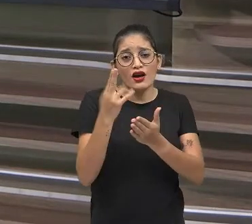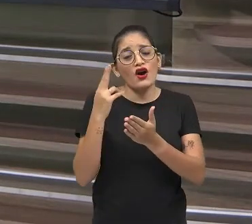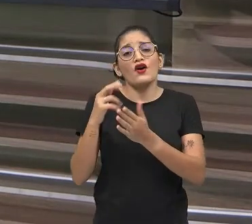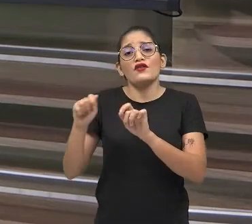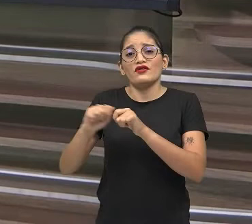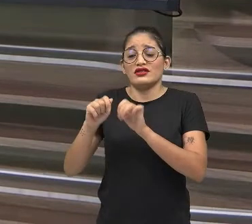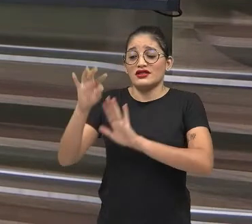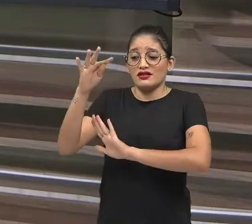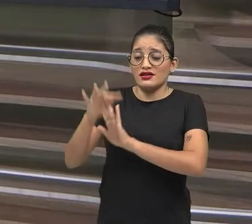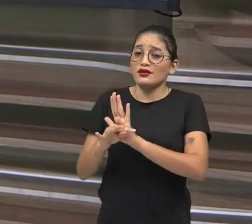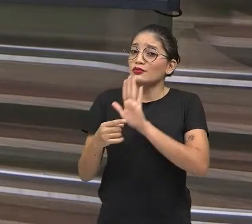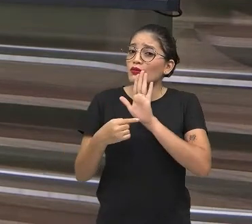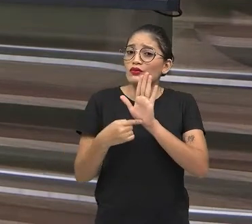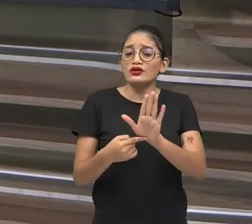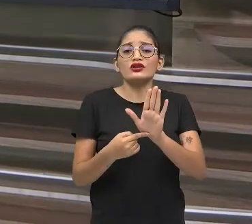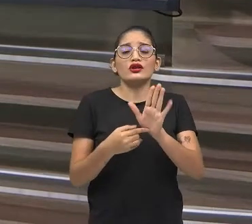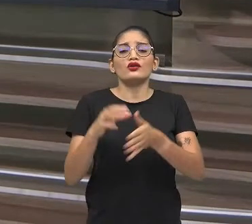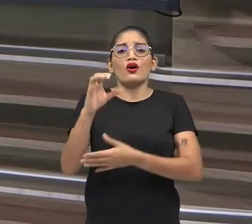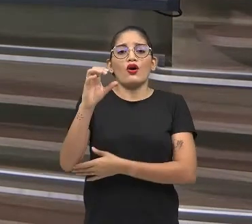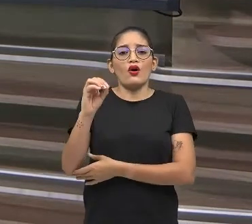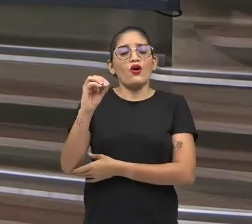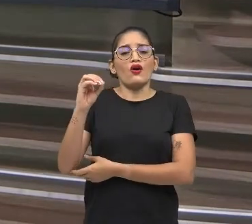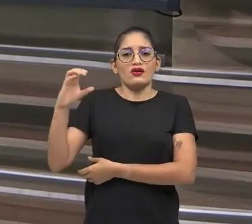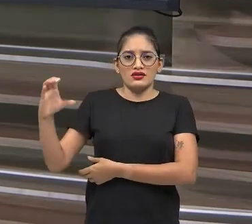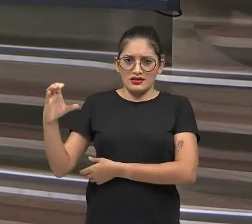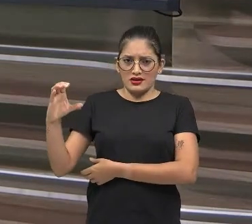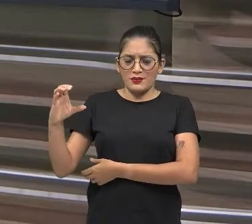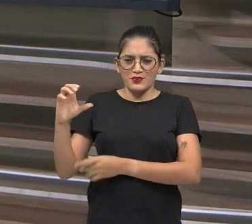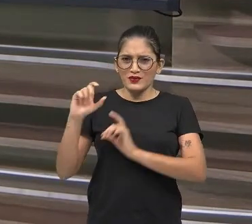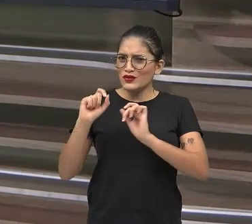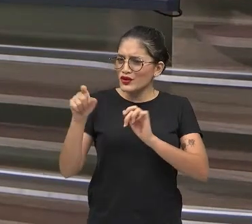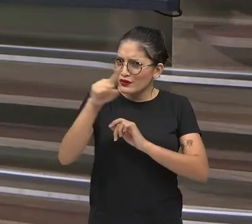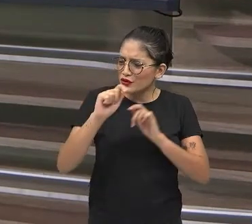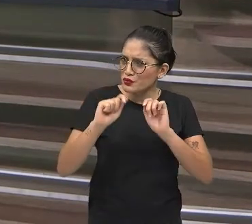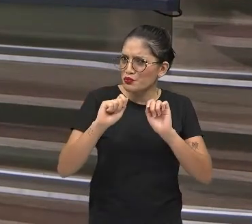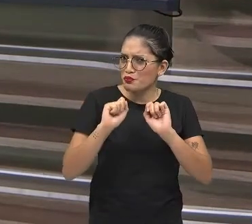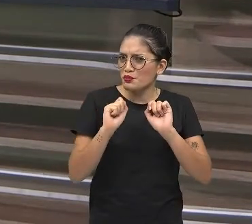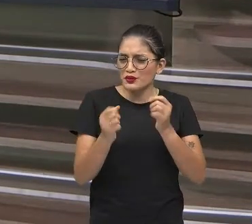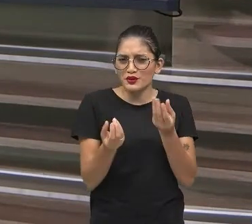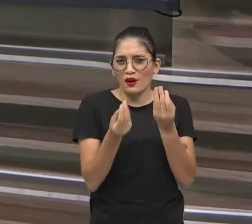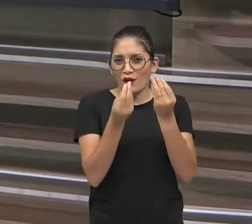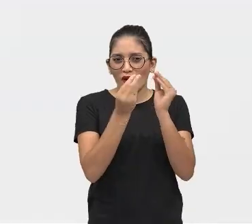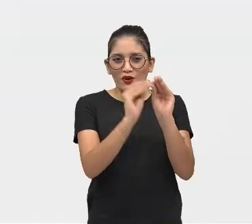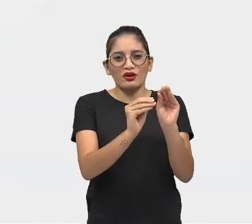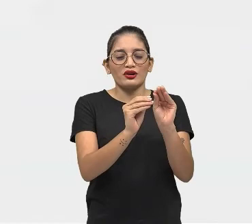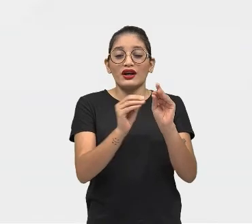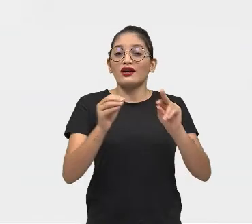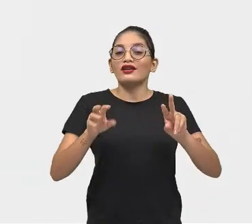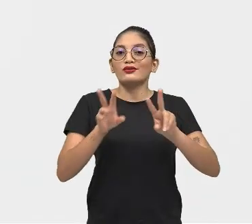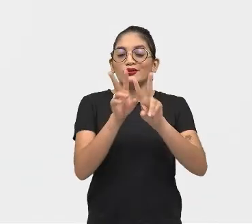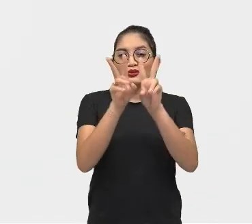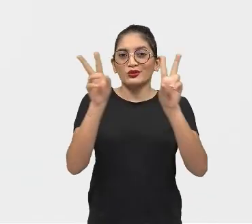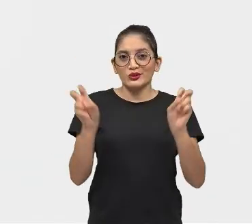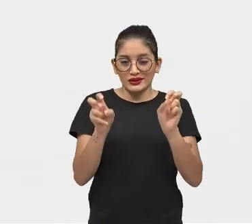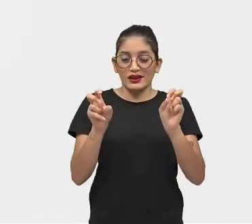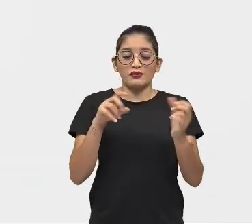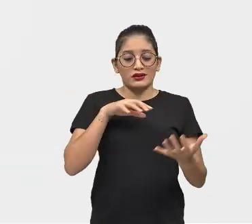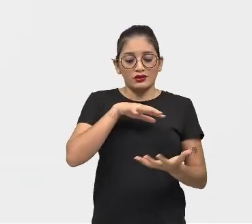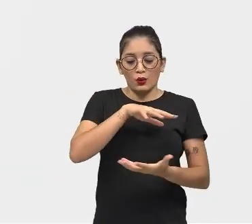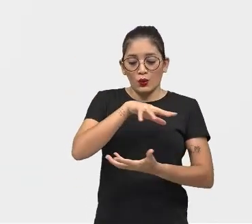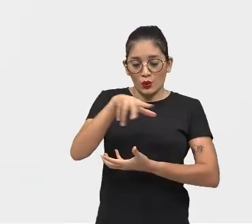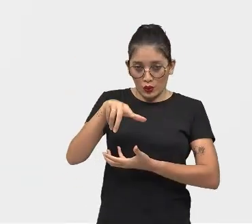abordando o mundo ocidental. O que vocês poderiam ter colocado aí sobre o